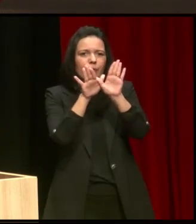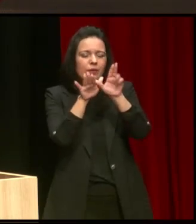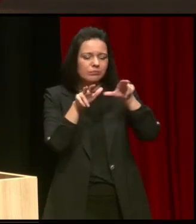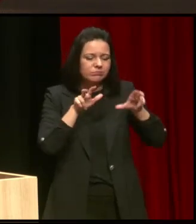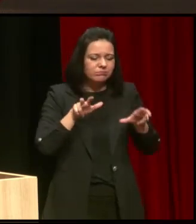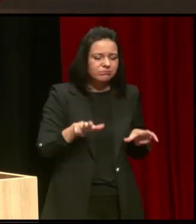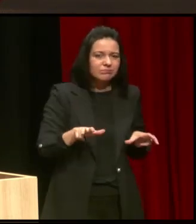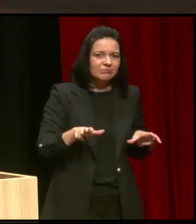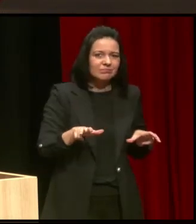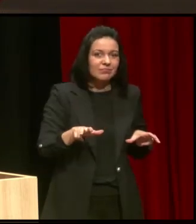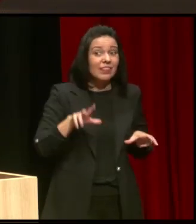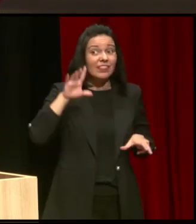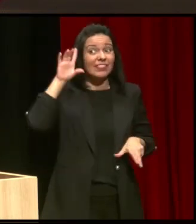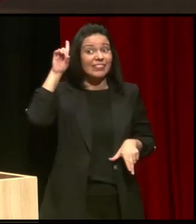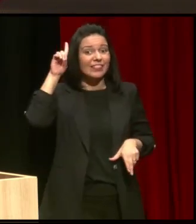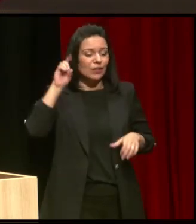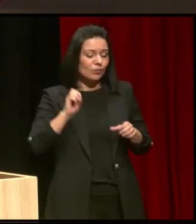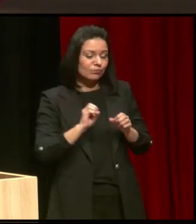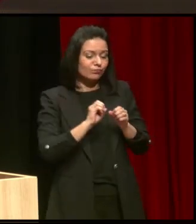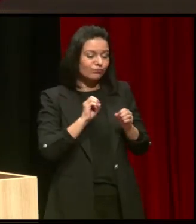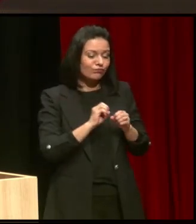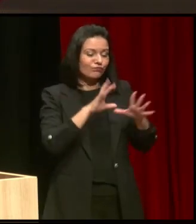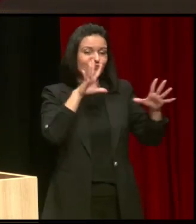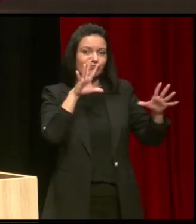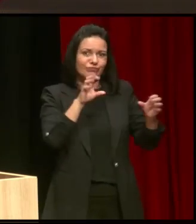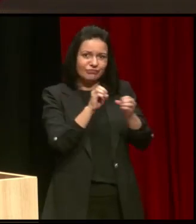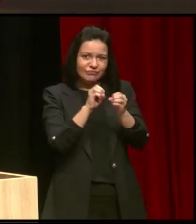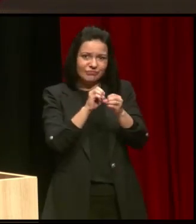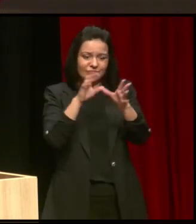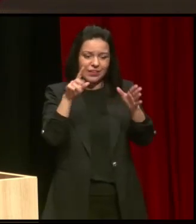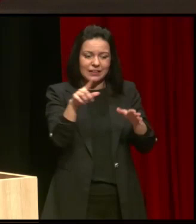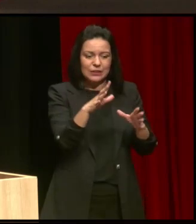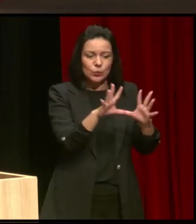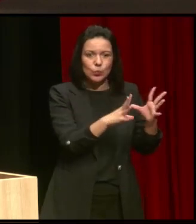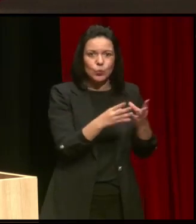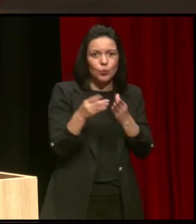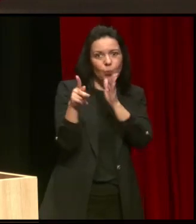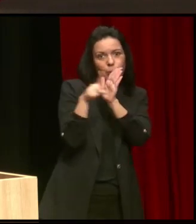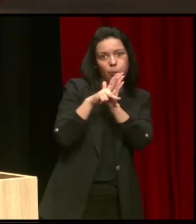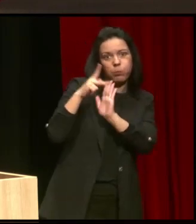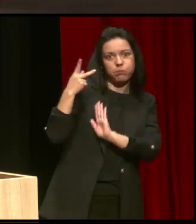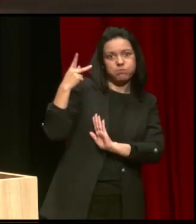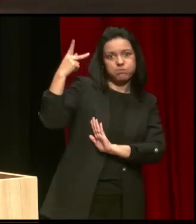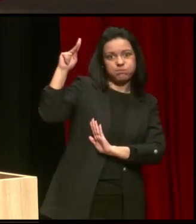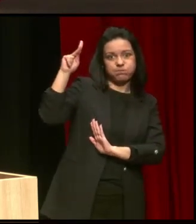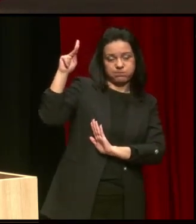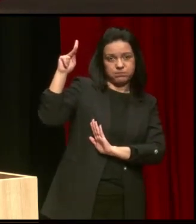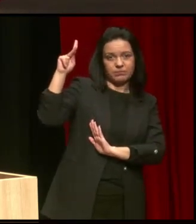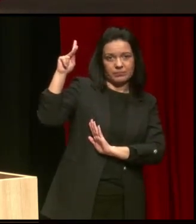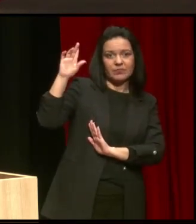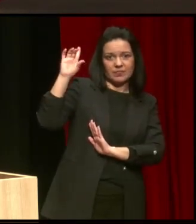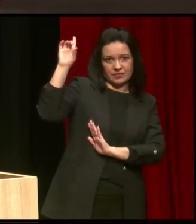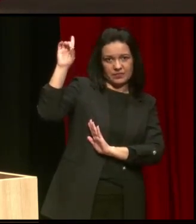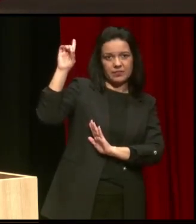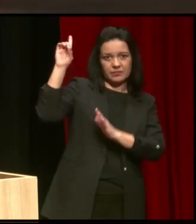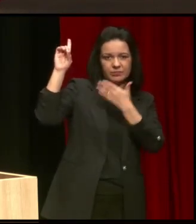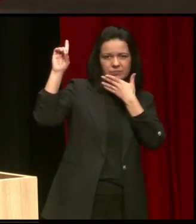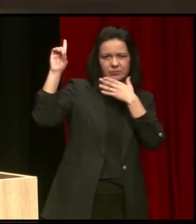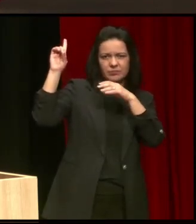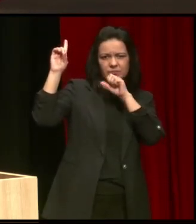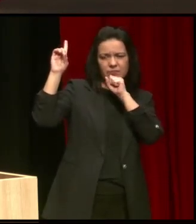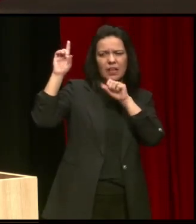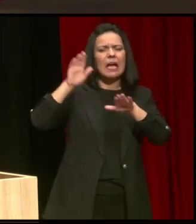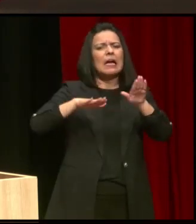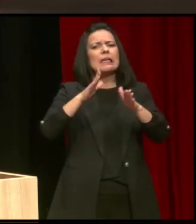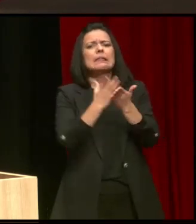eles pertencem a Deus. Vocês estão entendendo o que eu quero falar? Então, se Deus tivesse uma mão, né, a gente fala que Deus, a Bíblia fala,